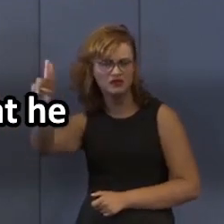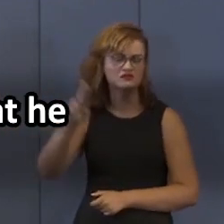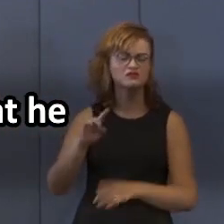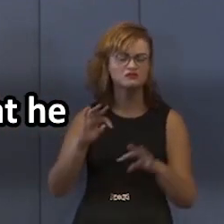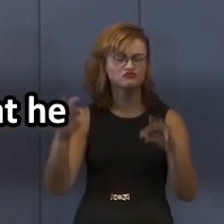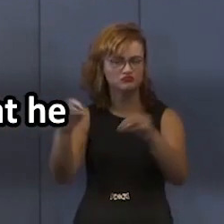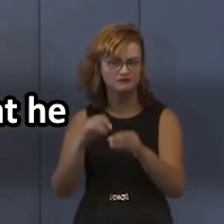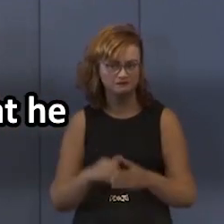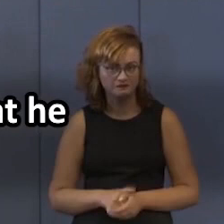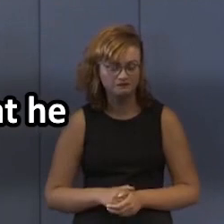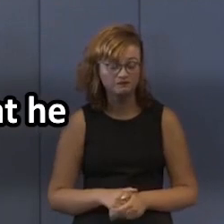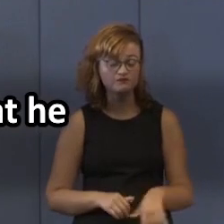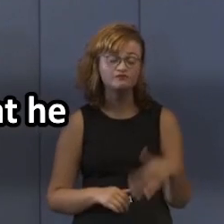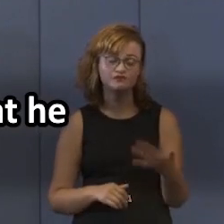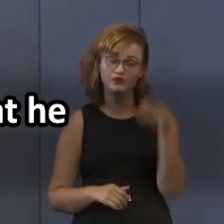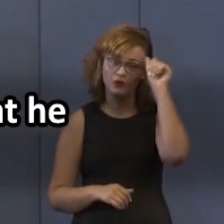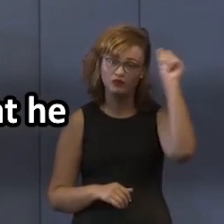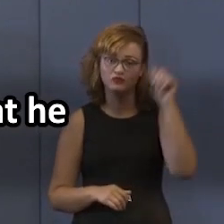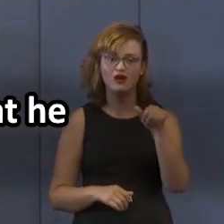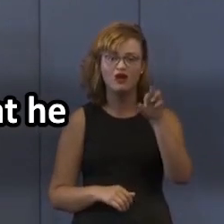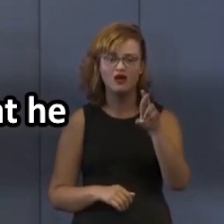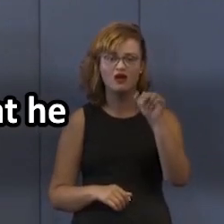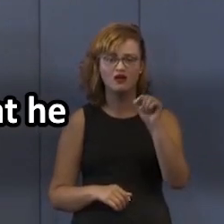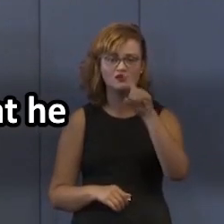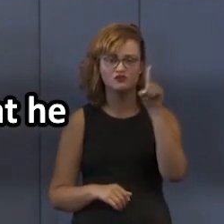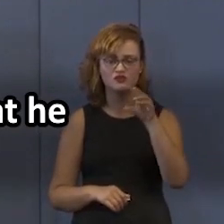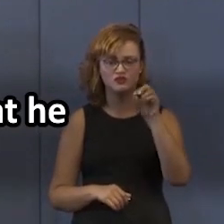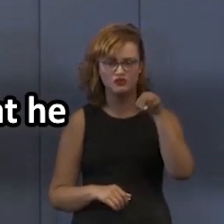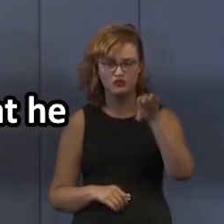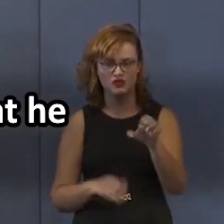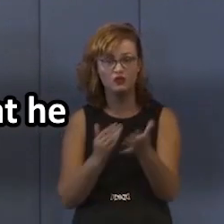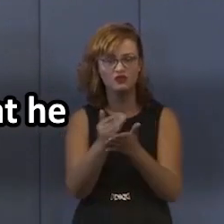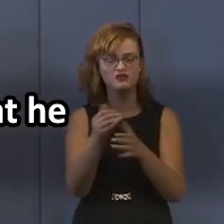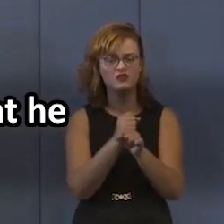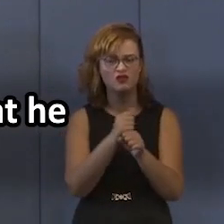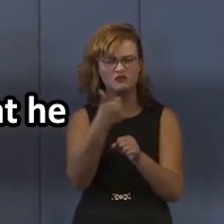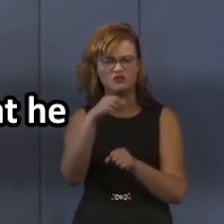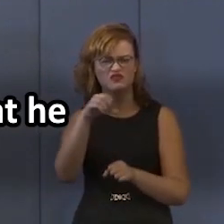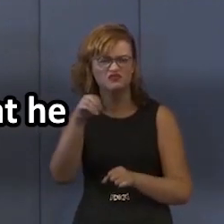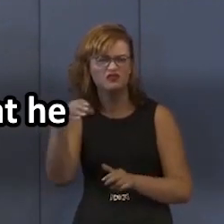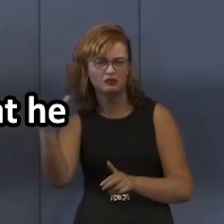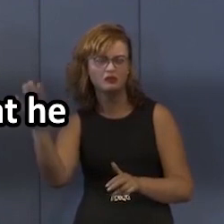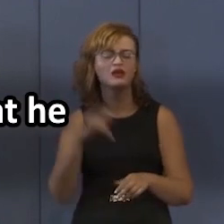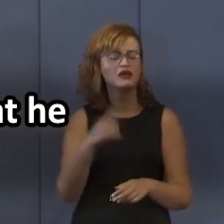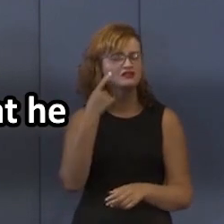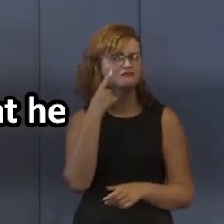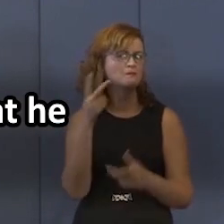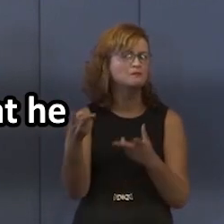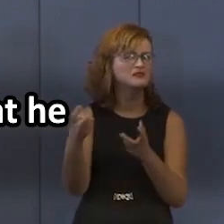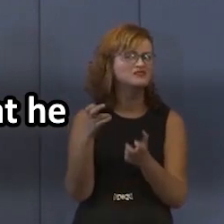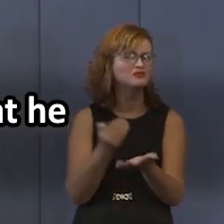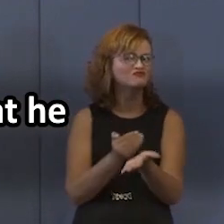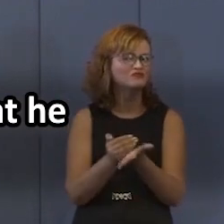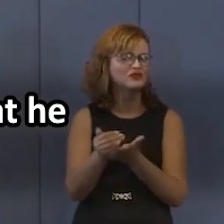E o Razony, já no início dos anos 90, identifica tendências claramente o que ele